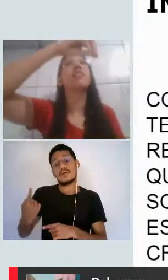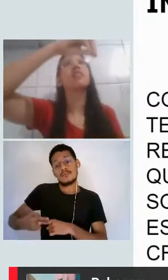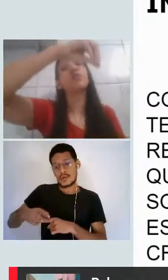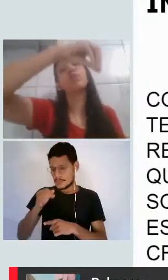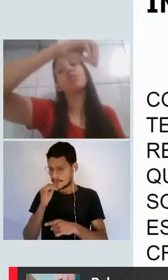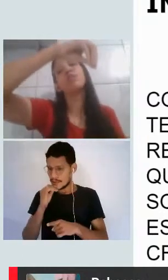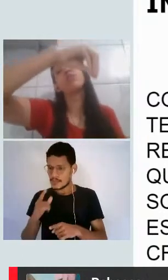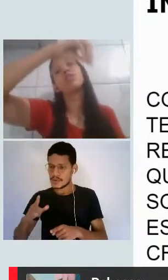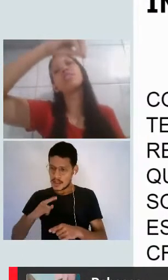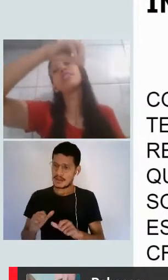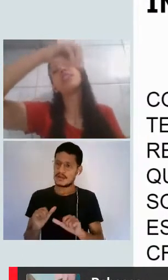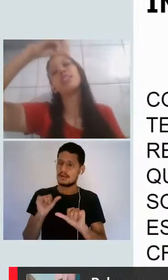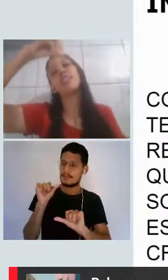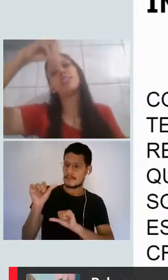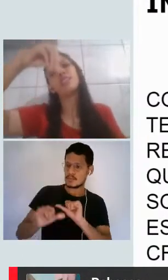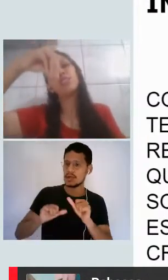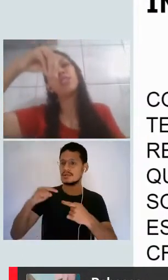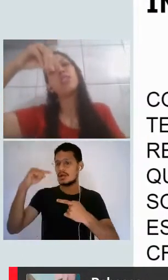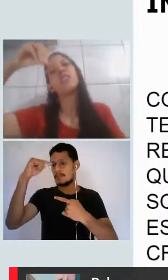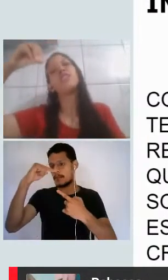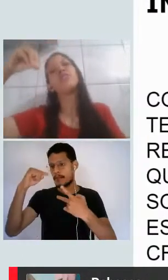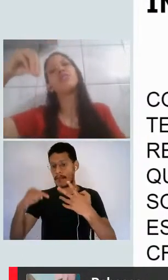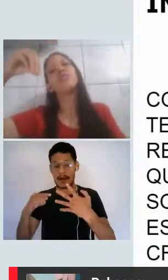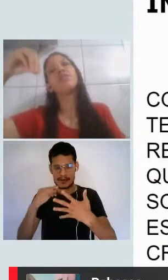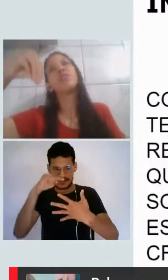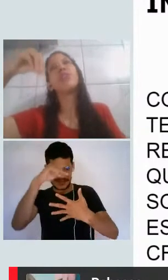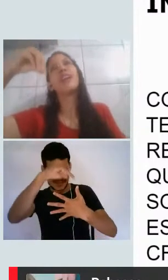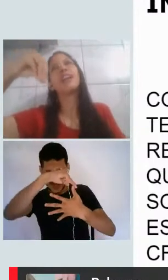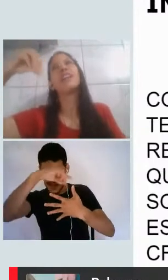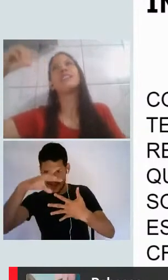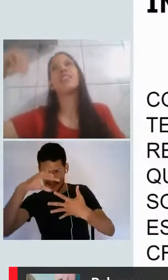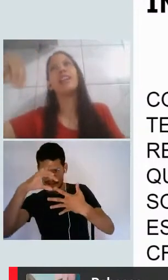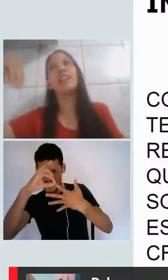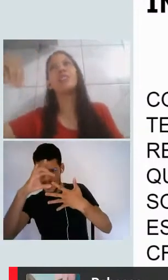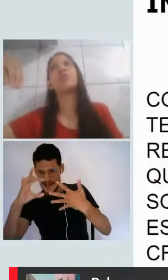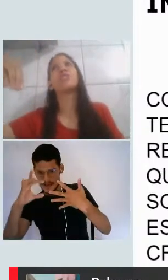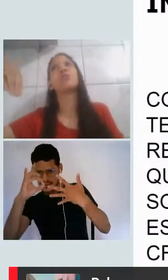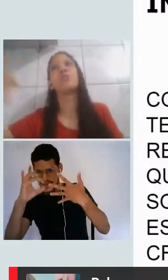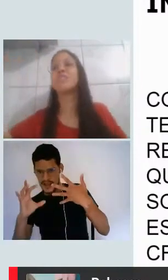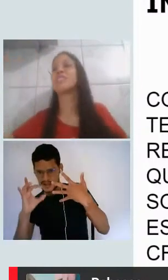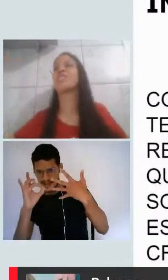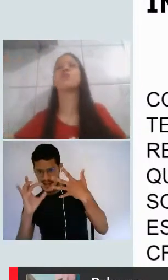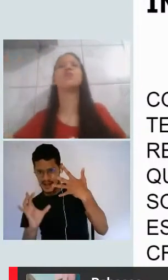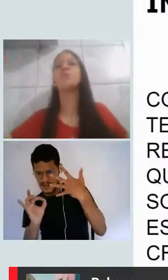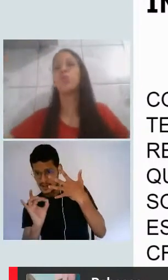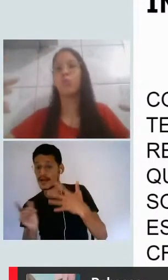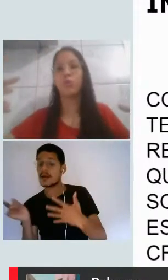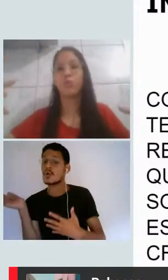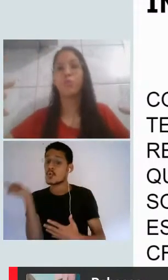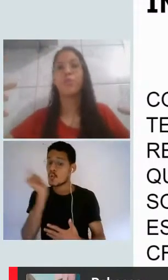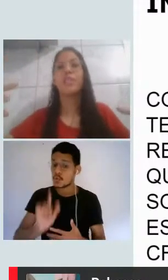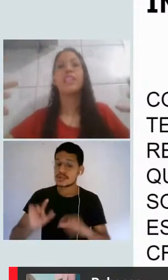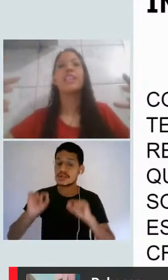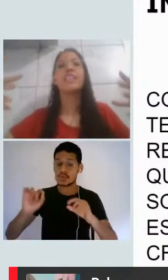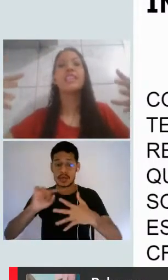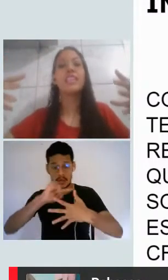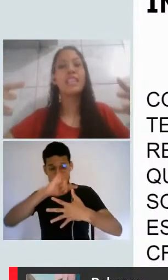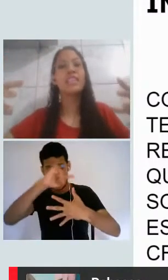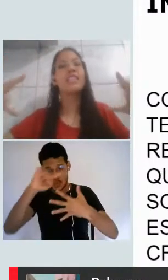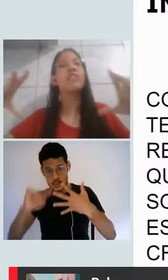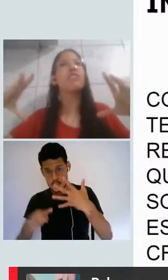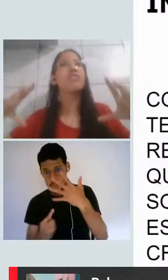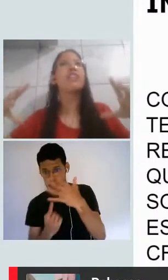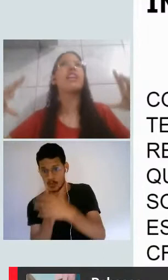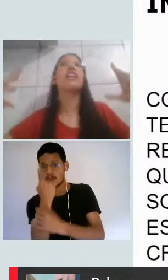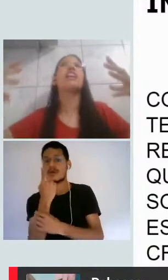acarreta transformações interligadas e vão acarretar numa transformação no todo,